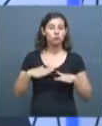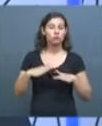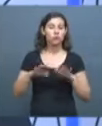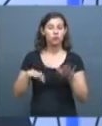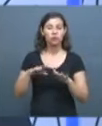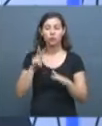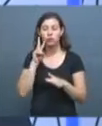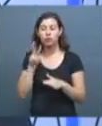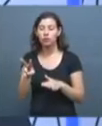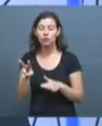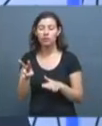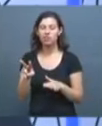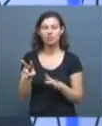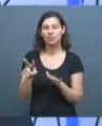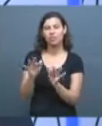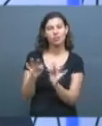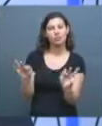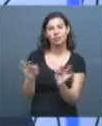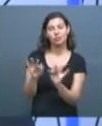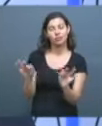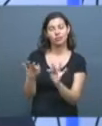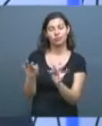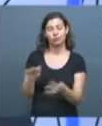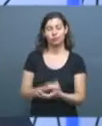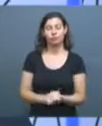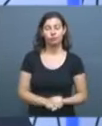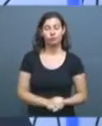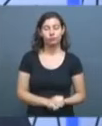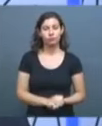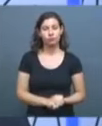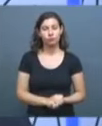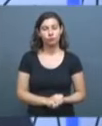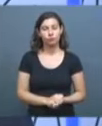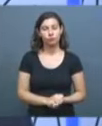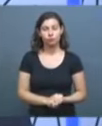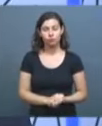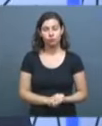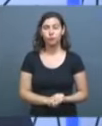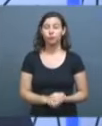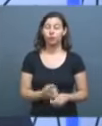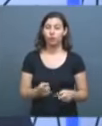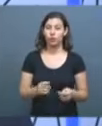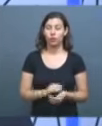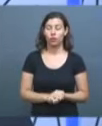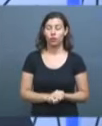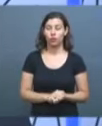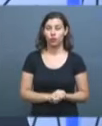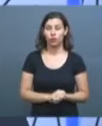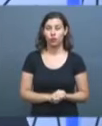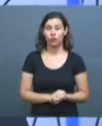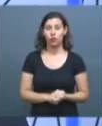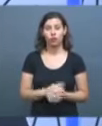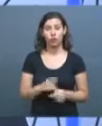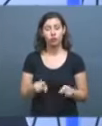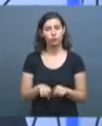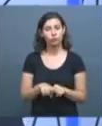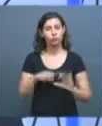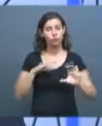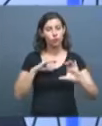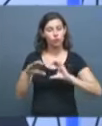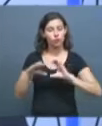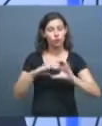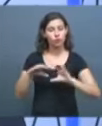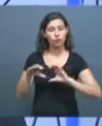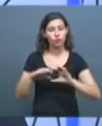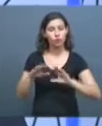parece. Então, eu acho essa situação é muito importante, até nas comunicações. A grande